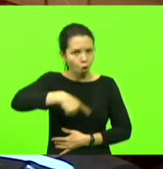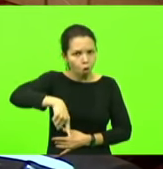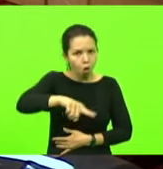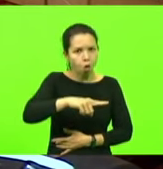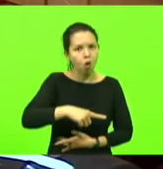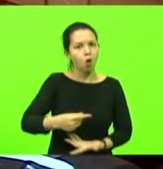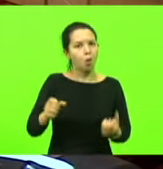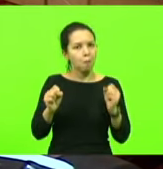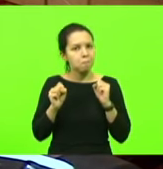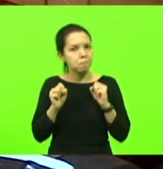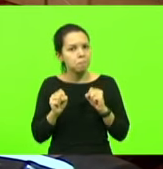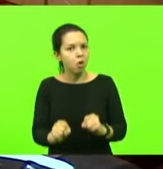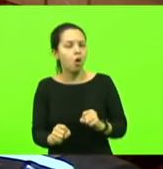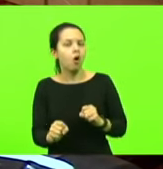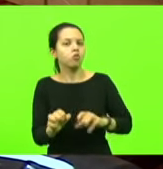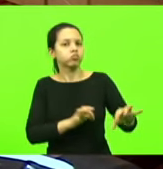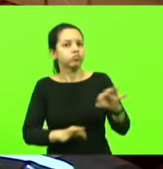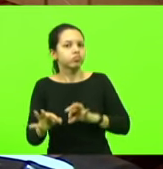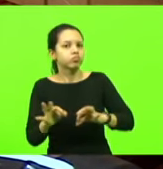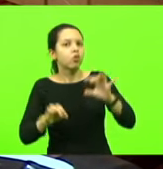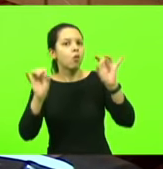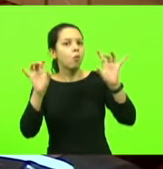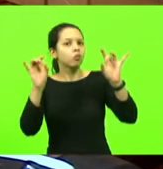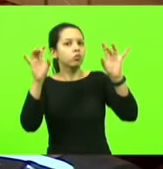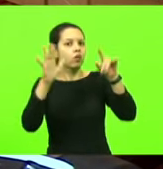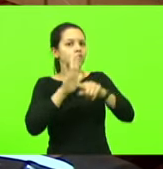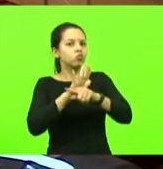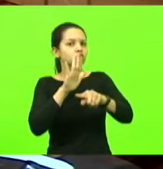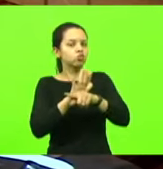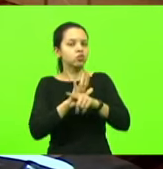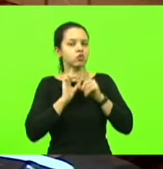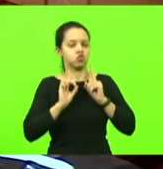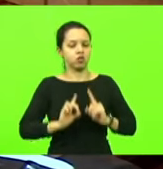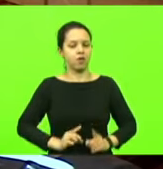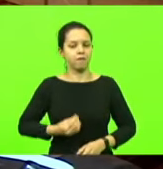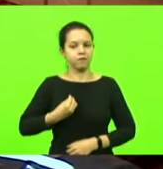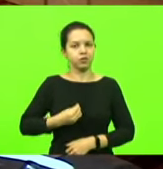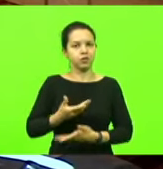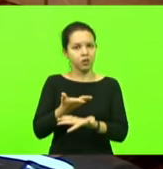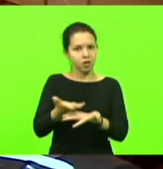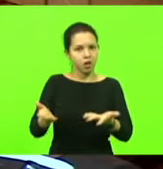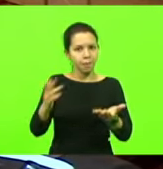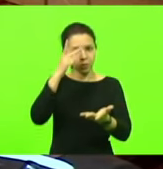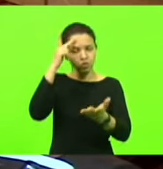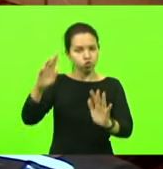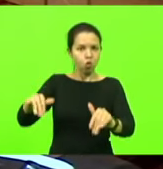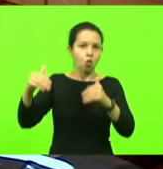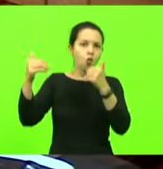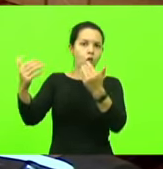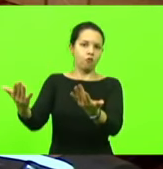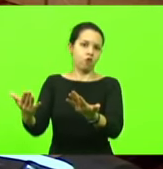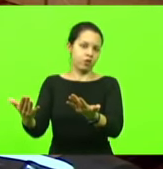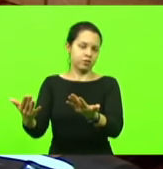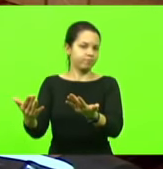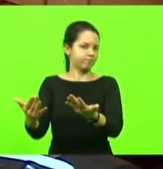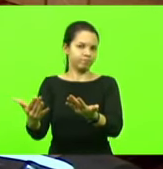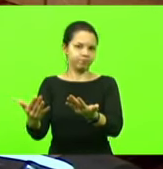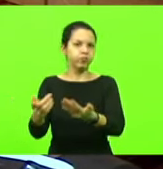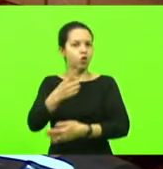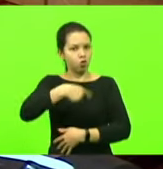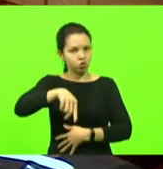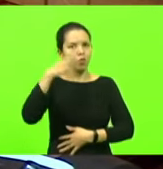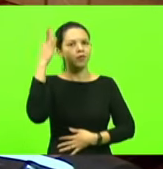construir oportunidades que devolvam dignidade a quem está fora desses muros. E nós sabemos